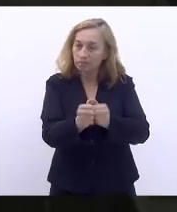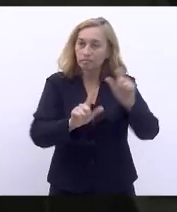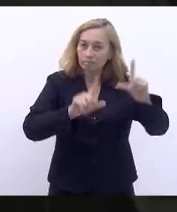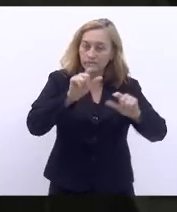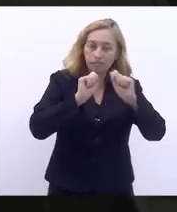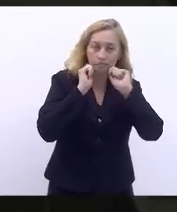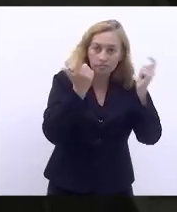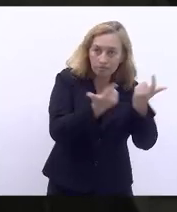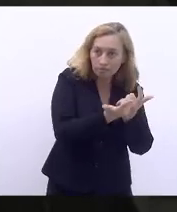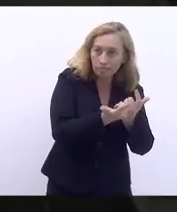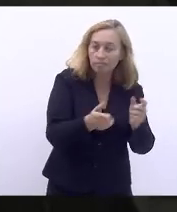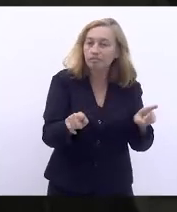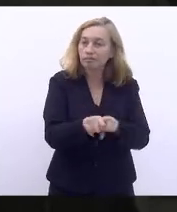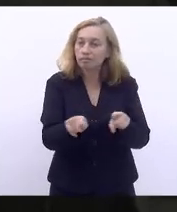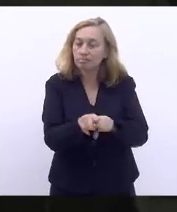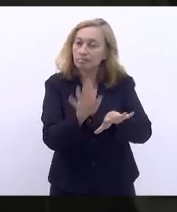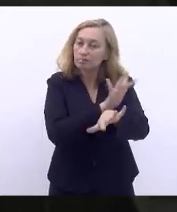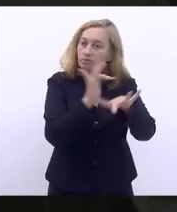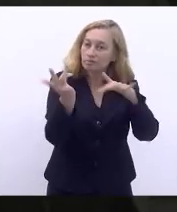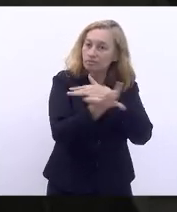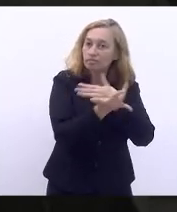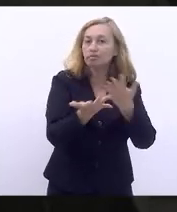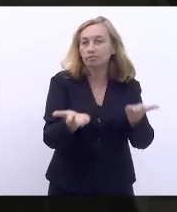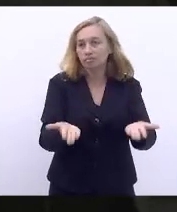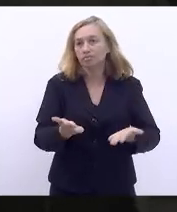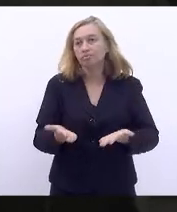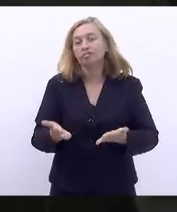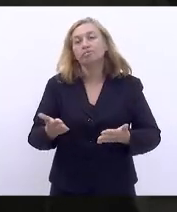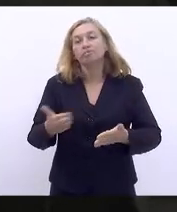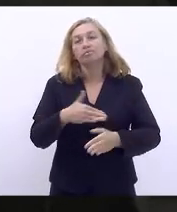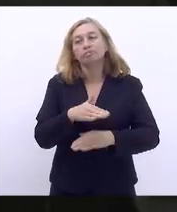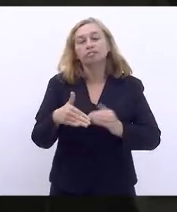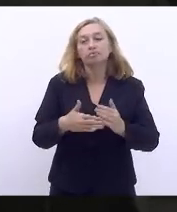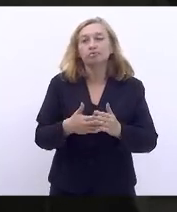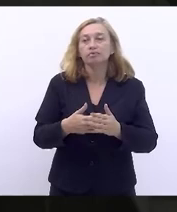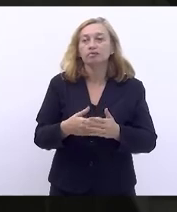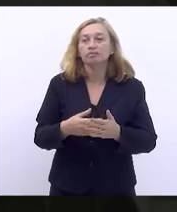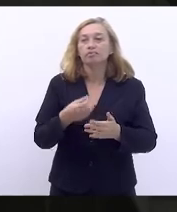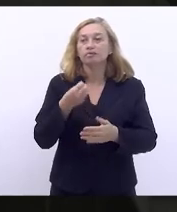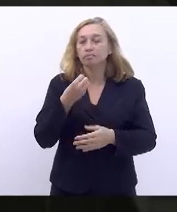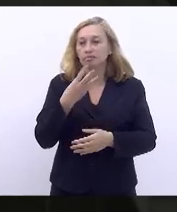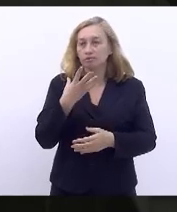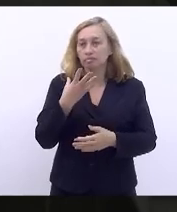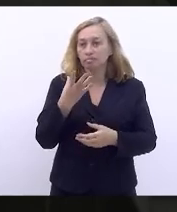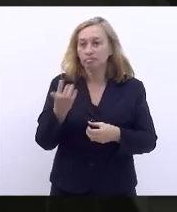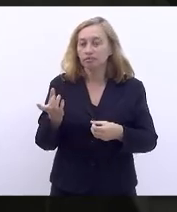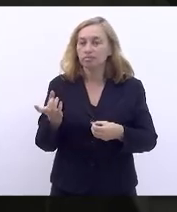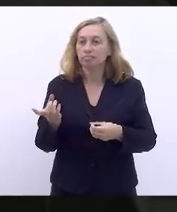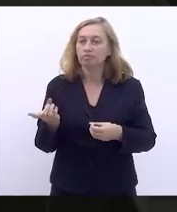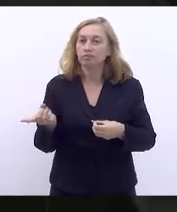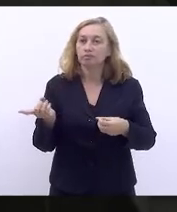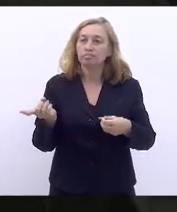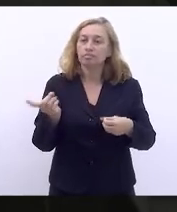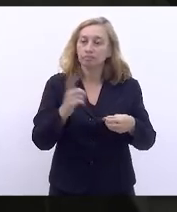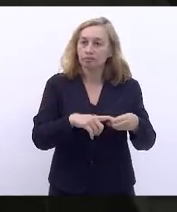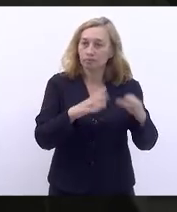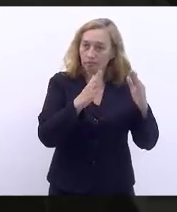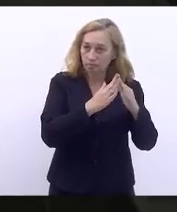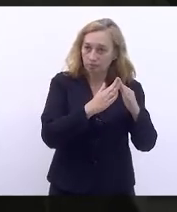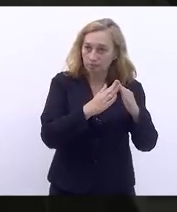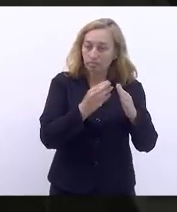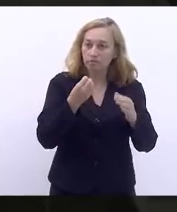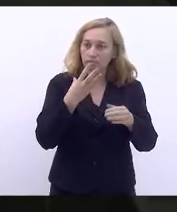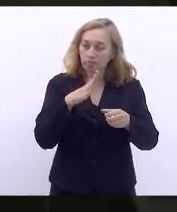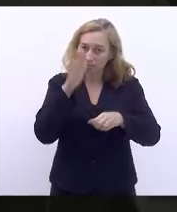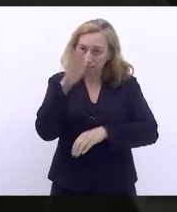TV Alerge e também pelas redes sociais, desejando aí a todos um bom retorno para as suas residências. Uma